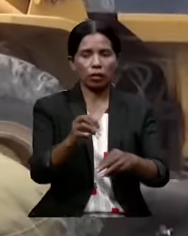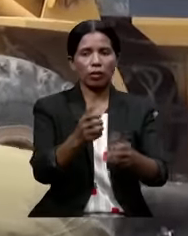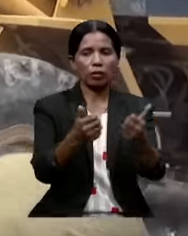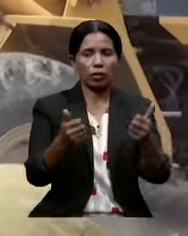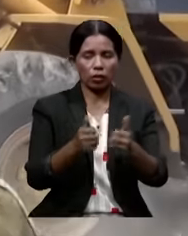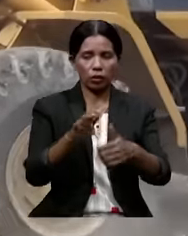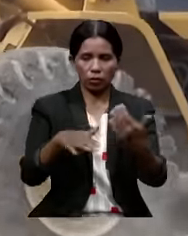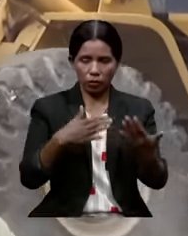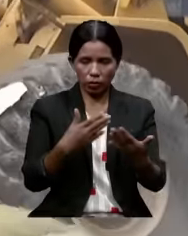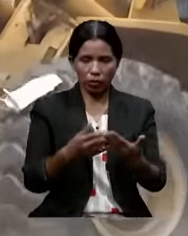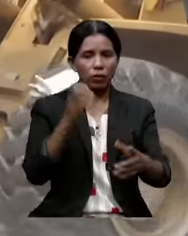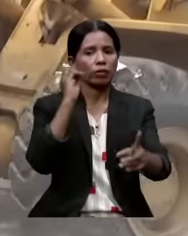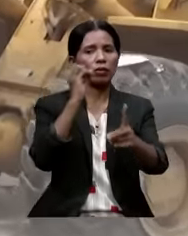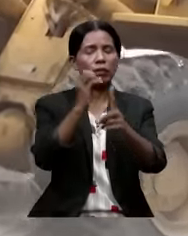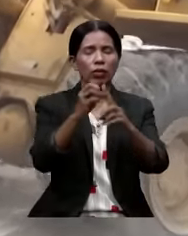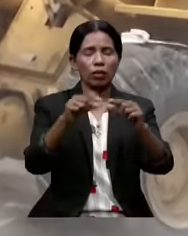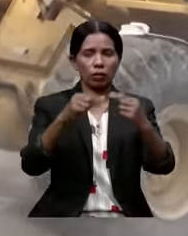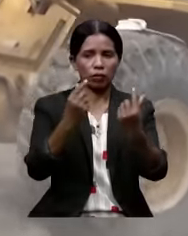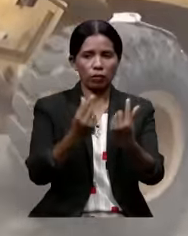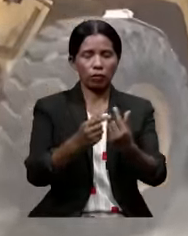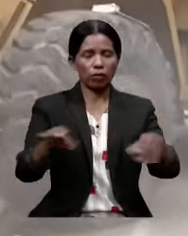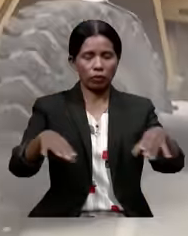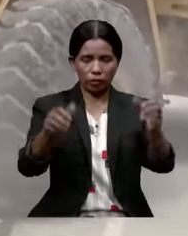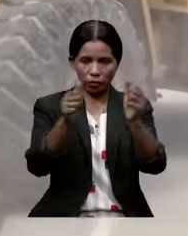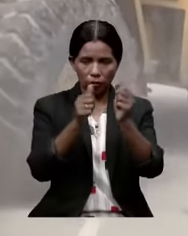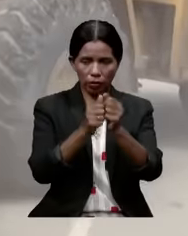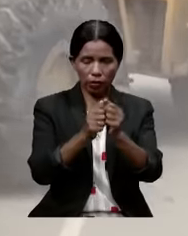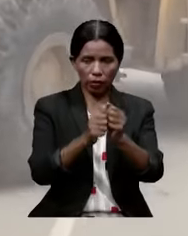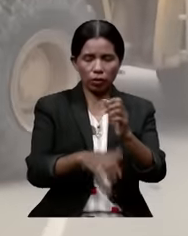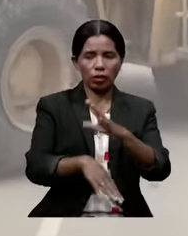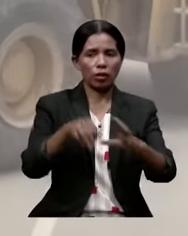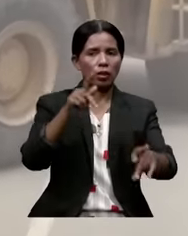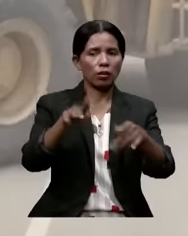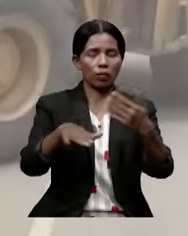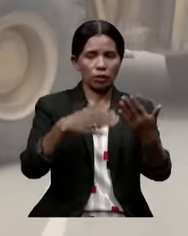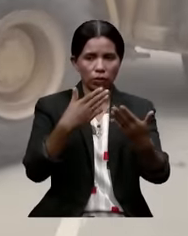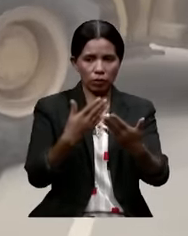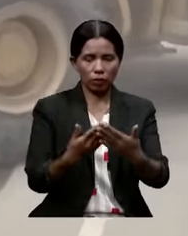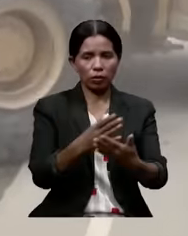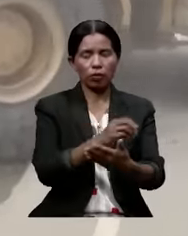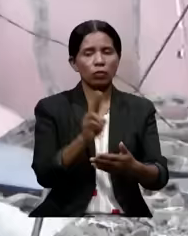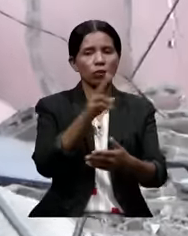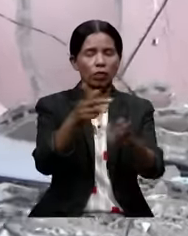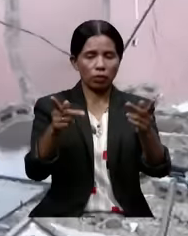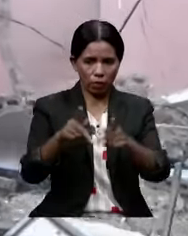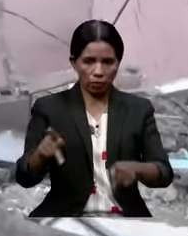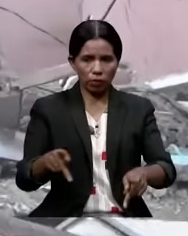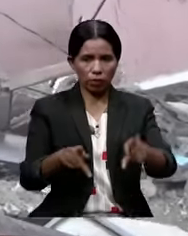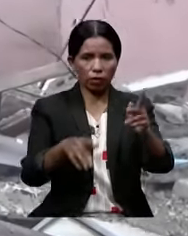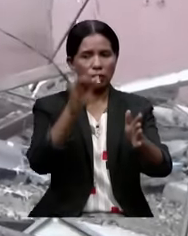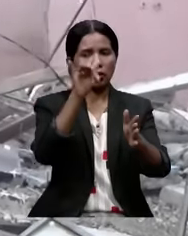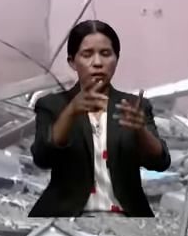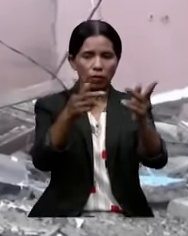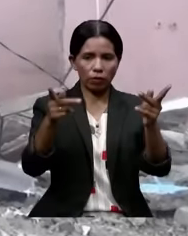local Sira. Objetivo forma equipa, né, a tu serviço a mutu, coli hasai comunidade, no vendedor Sira nebe ocupa espaço público, ela e a